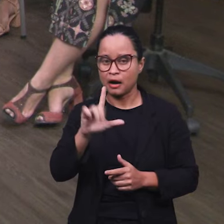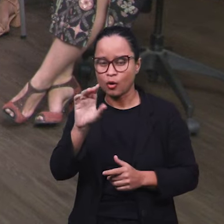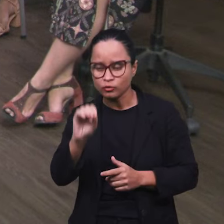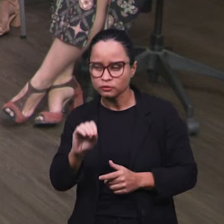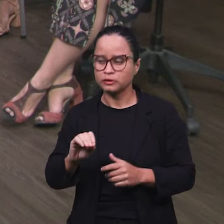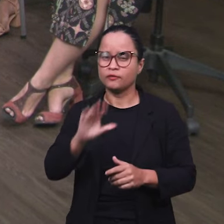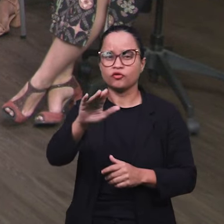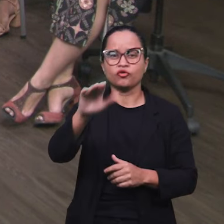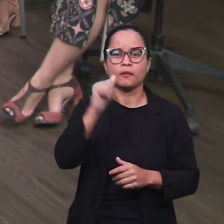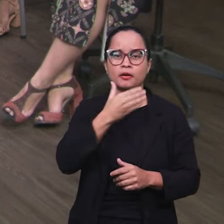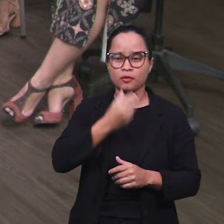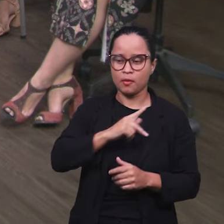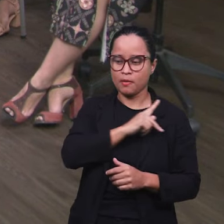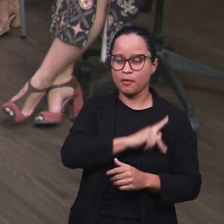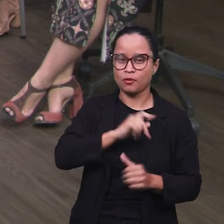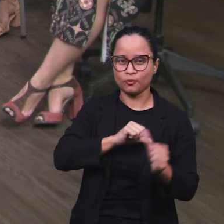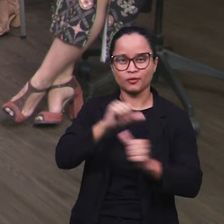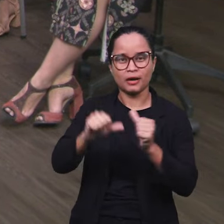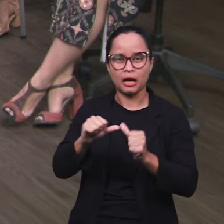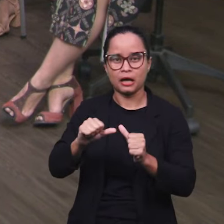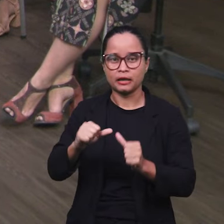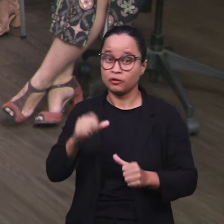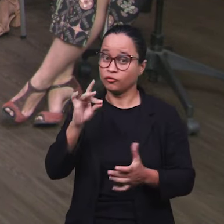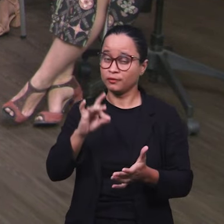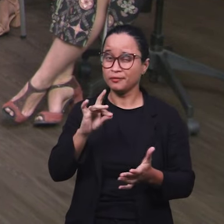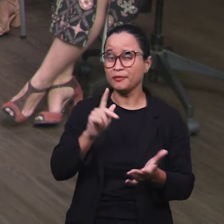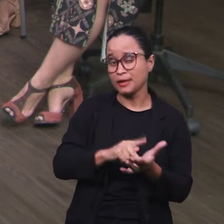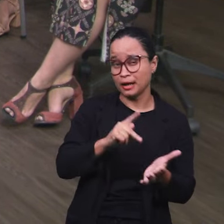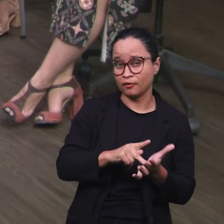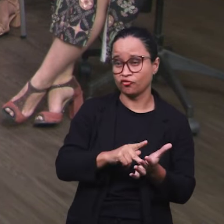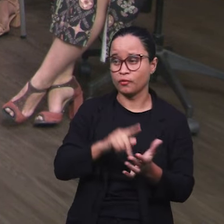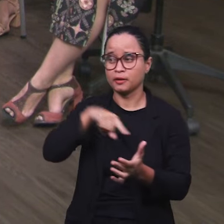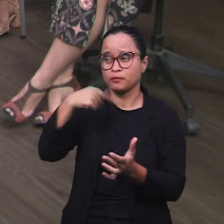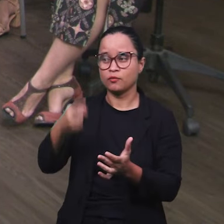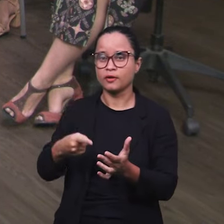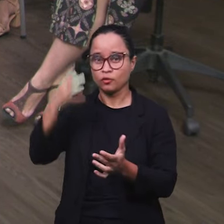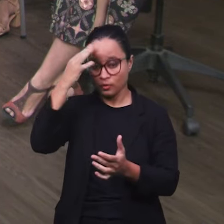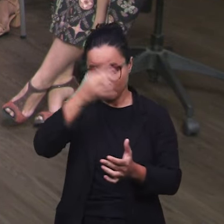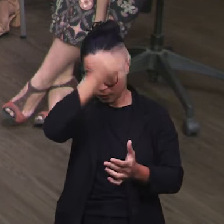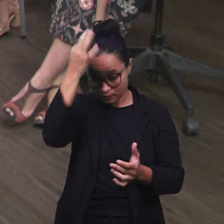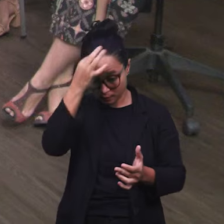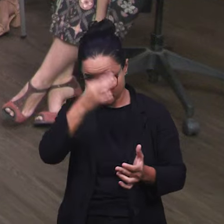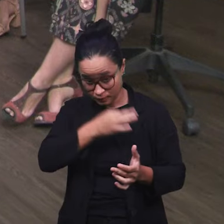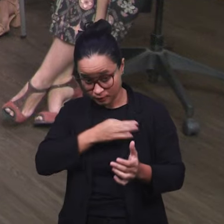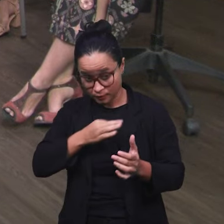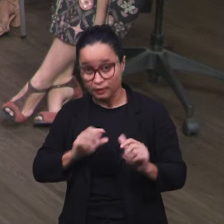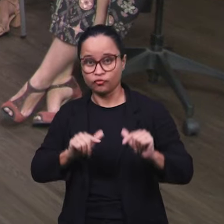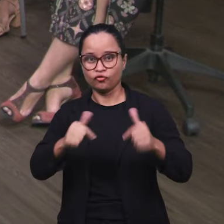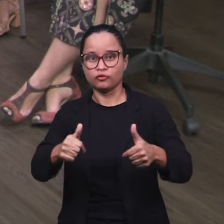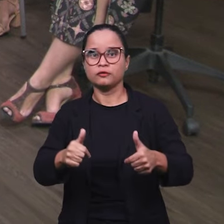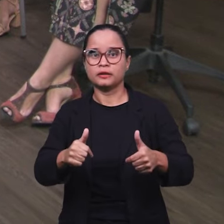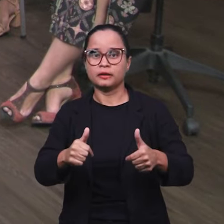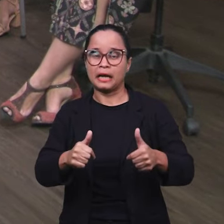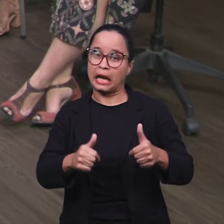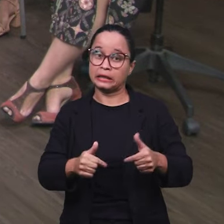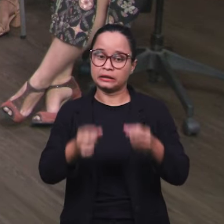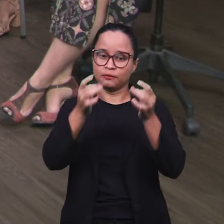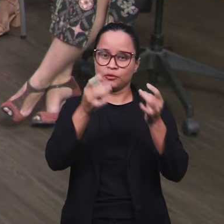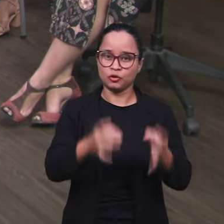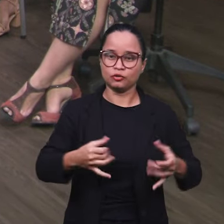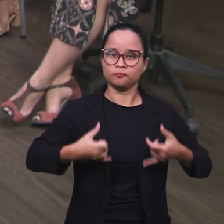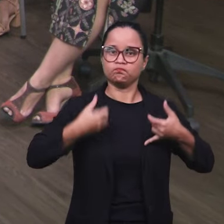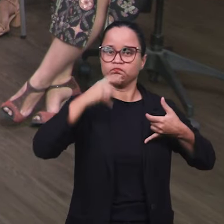verdade. No momento em que ele permitiu que o Espírito Santo agisse na vida dele, ele passou a... Né, então ele deixou de ser soberbo,